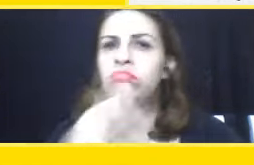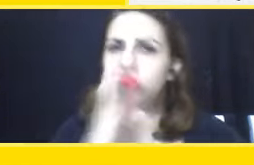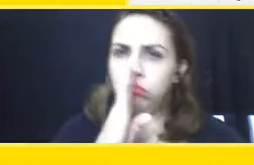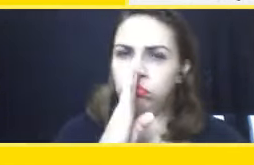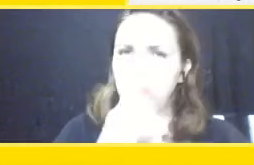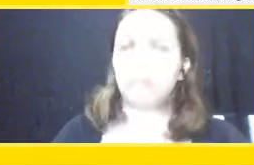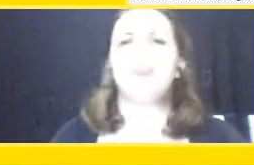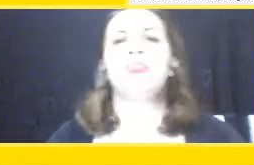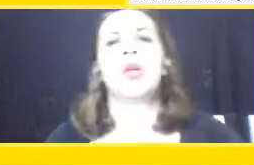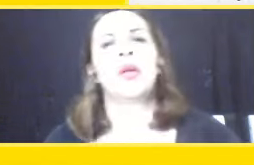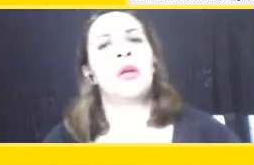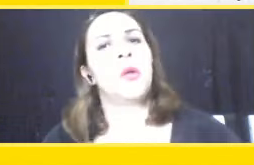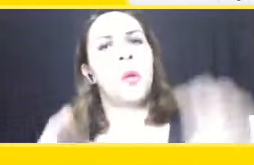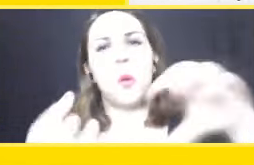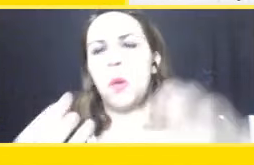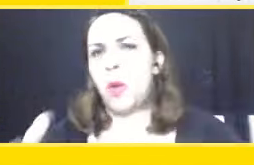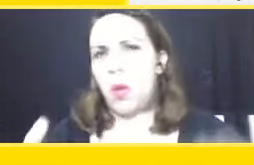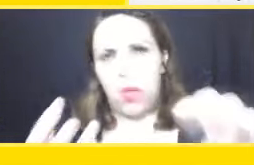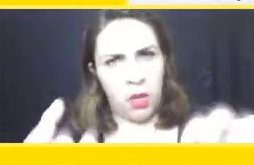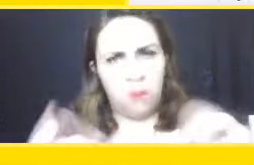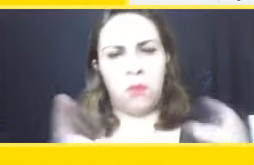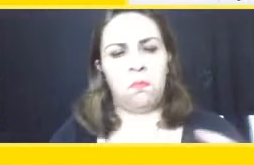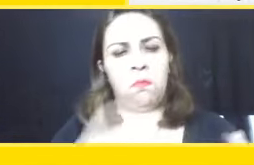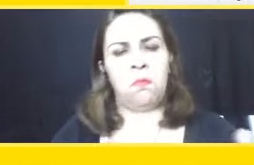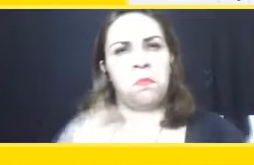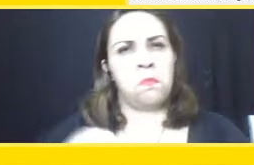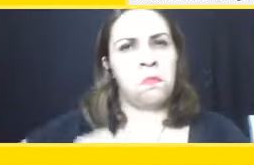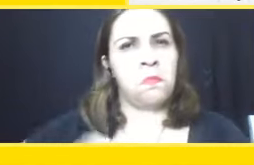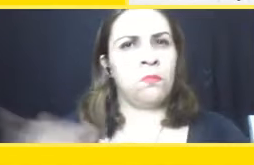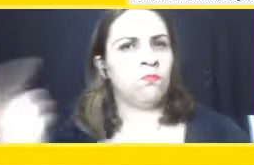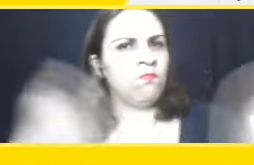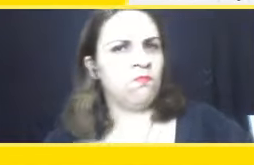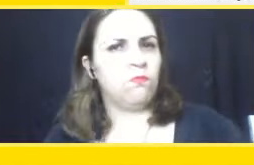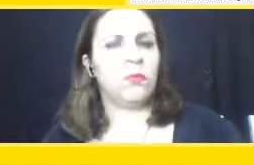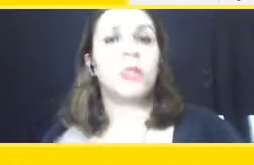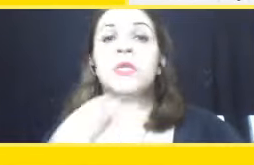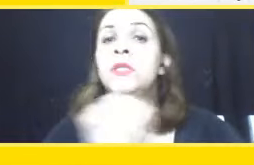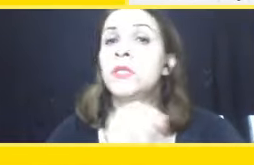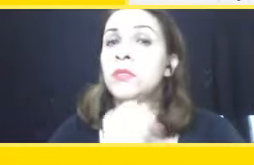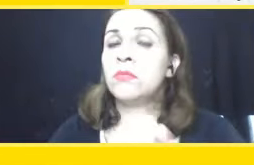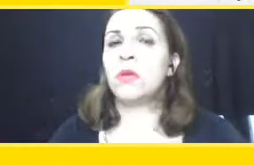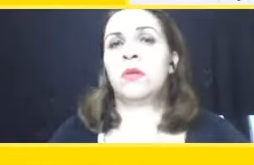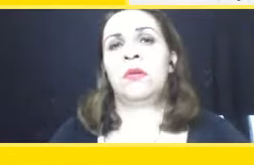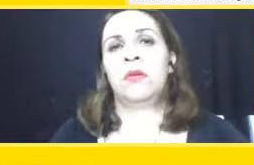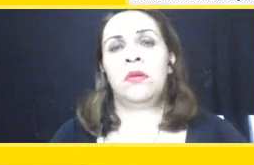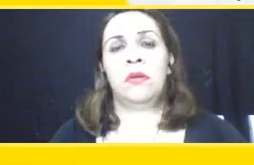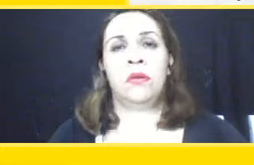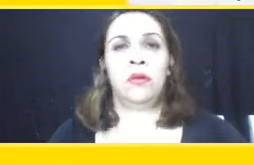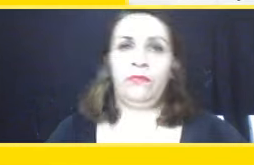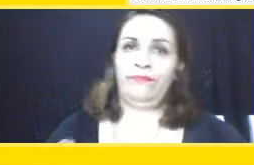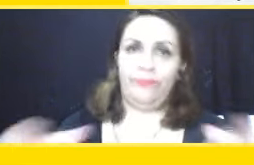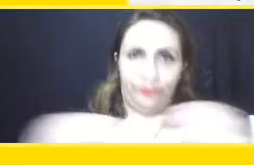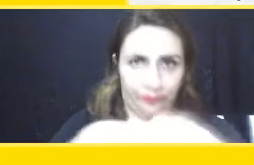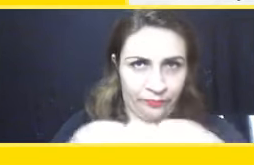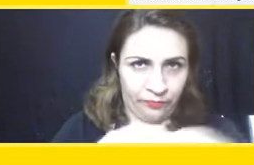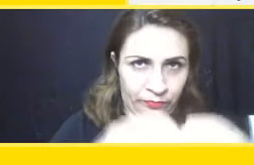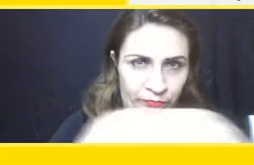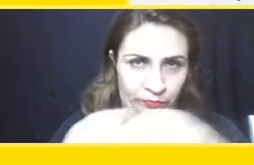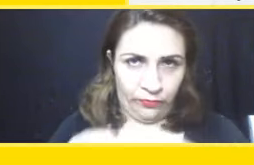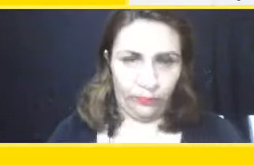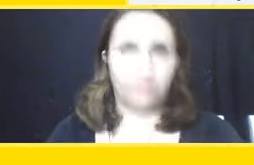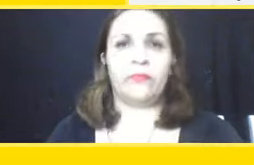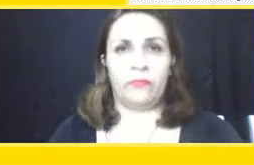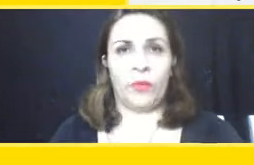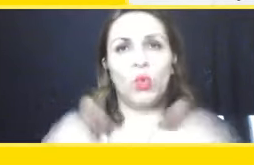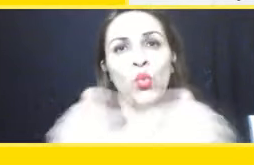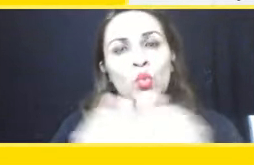Câmara Legislativa do mesmo jeito. Certo? E esperamos aí que o conselho, que os